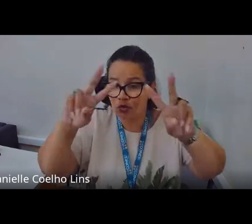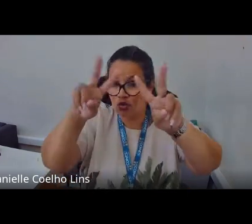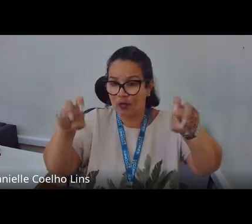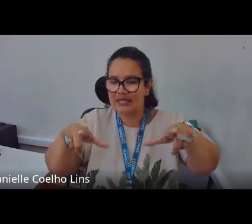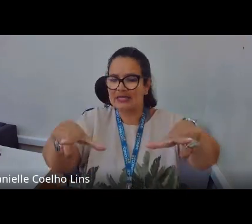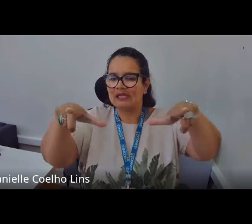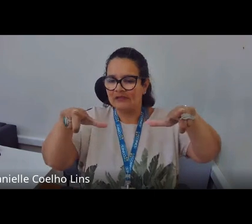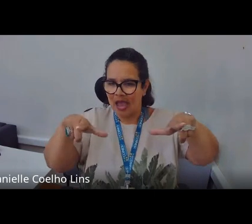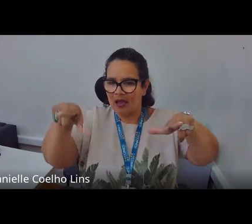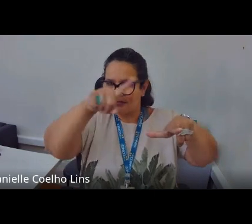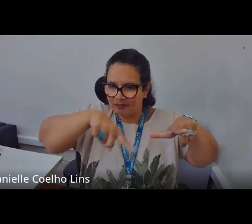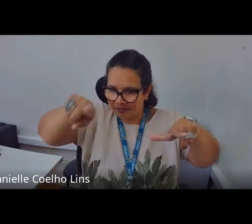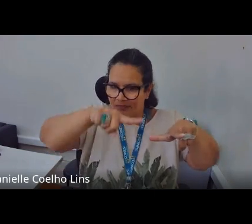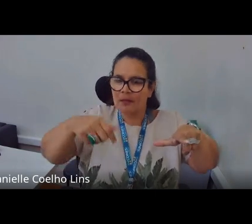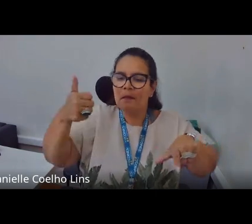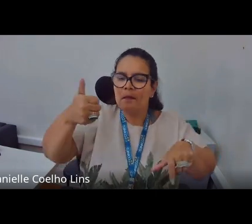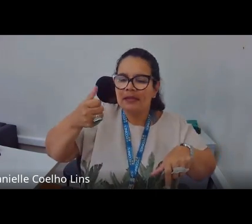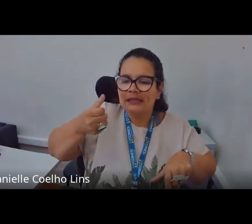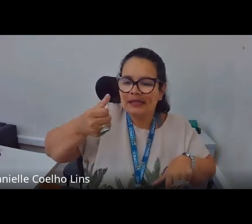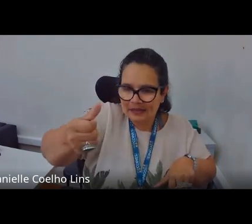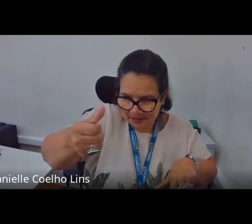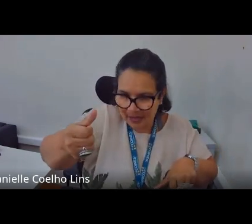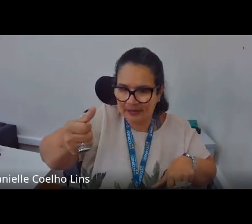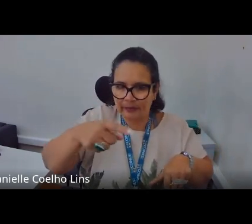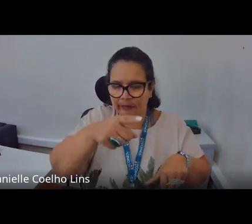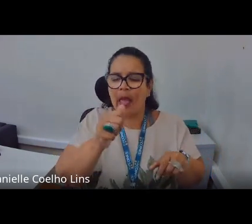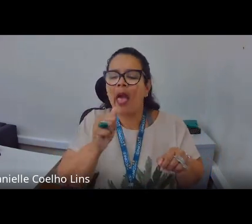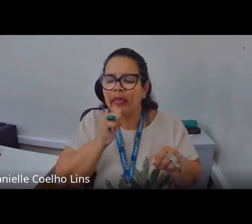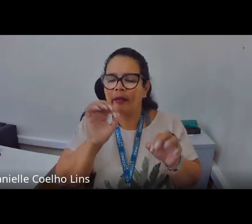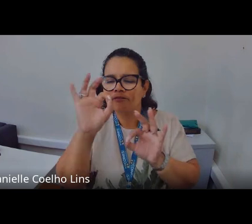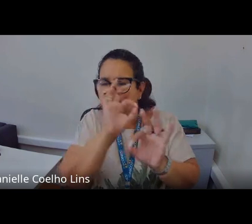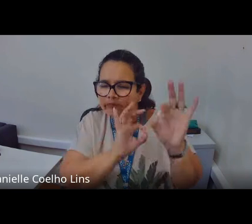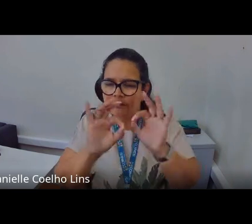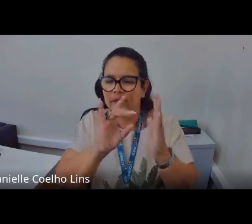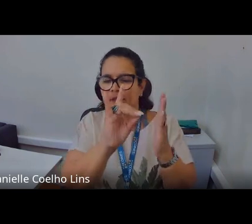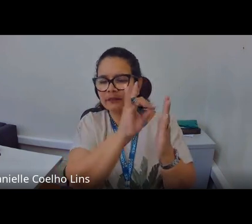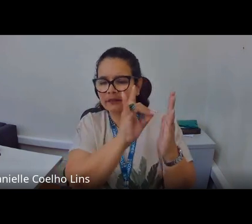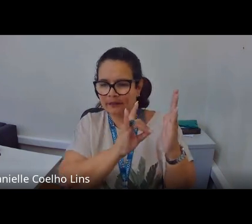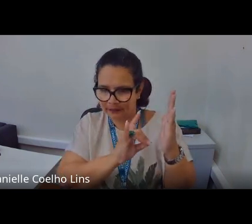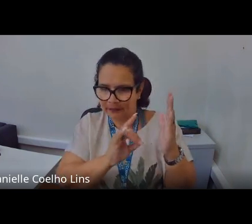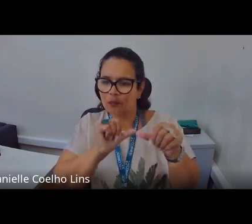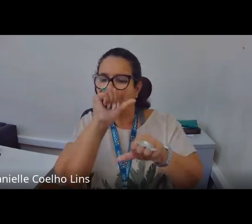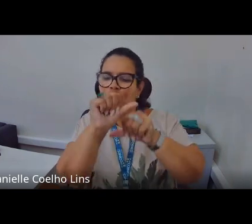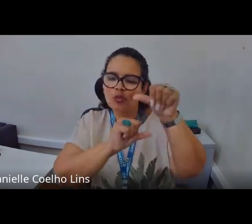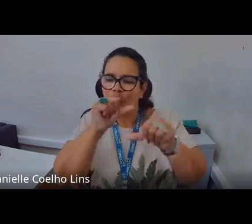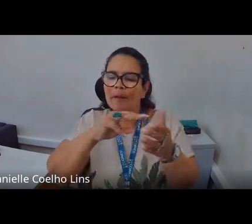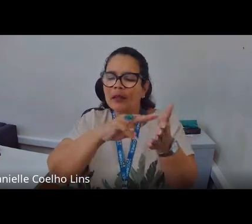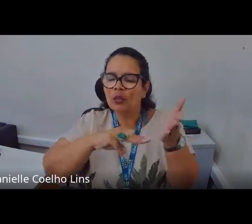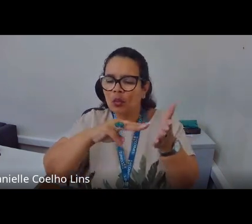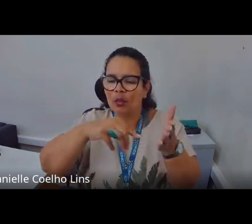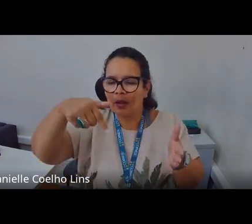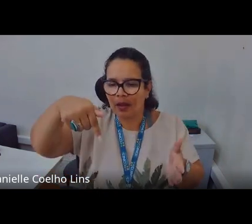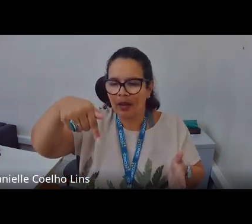Eu gostaria de avisar sobre a questão do certificado de vocês. A gente ainda não tem o nosso